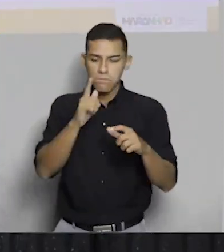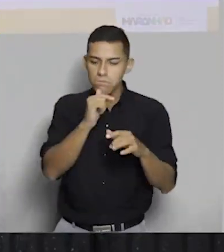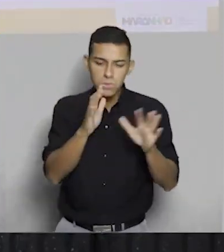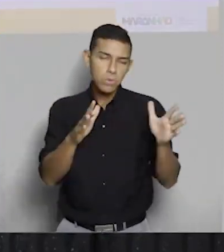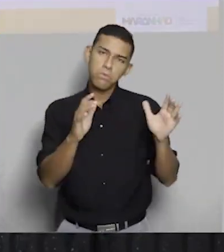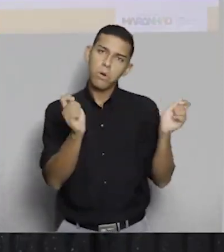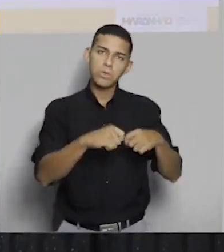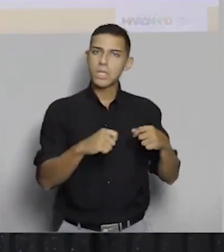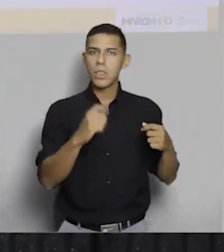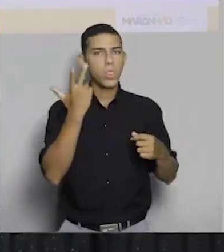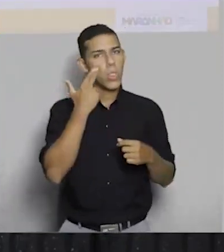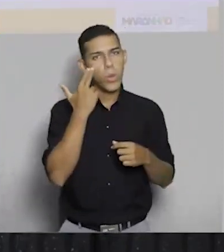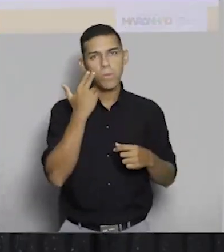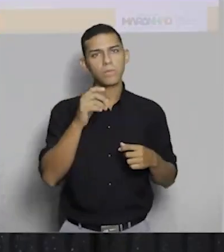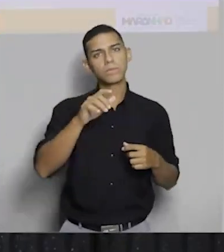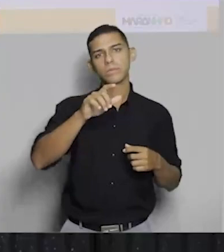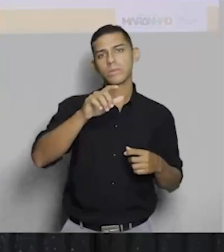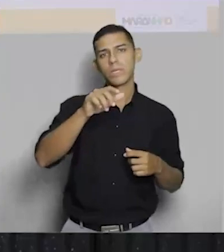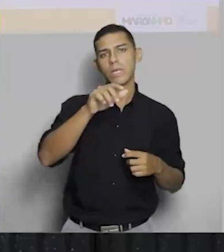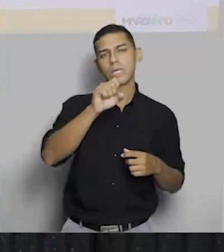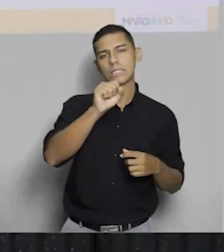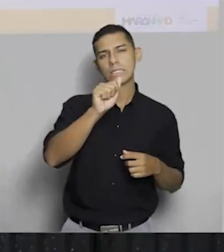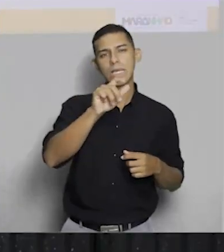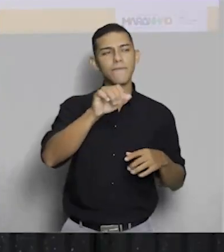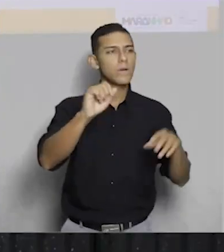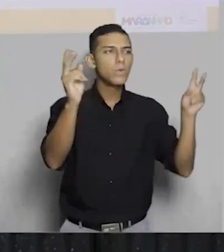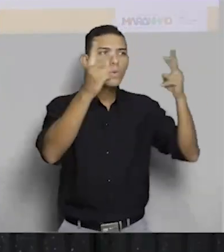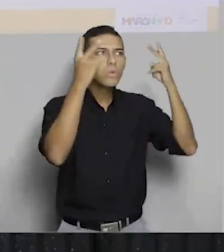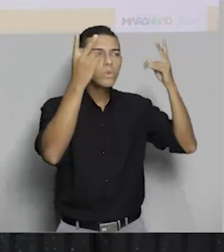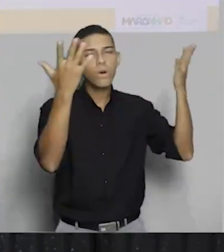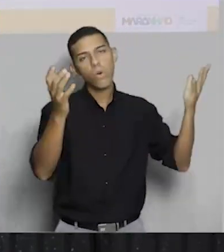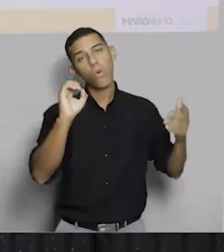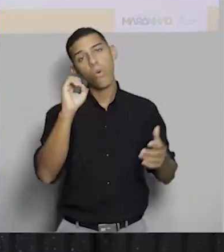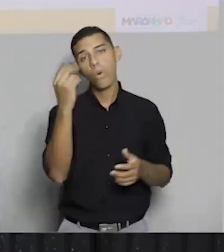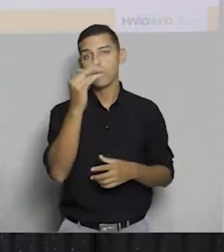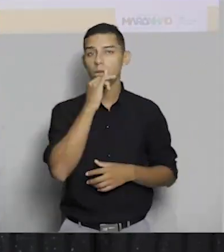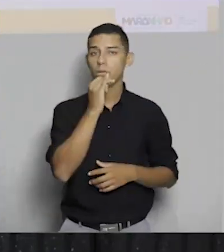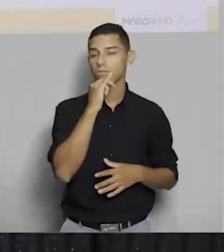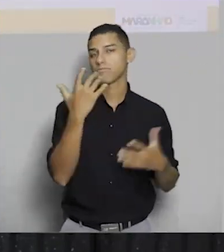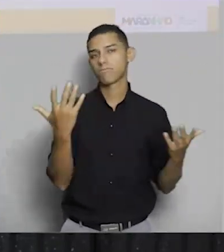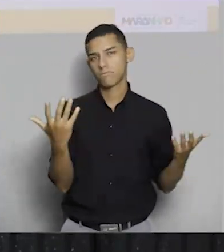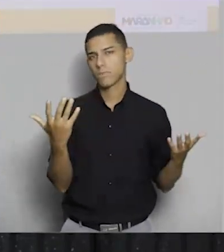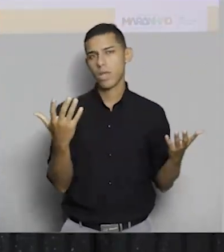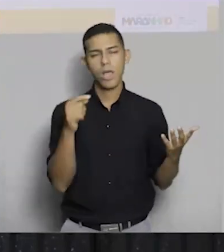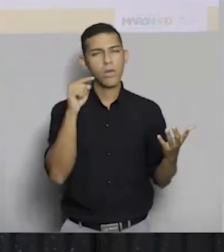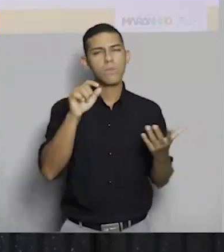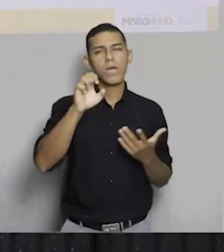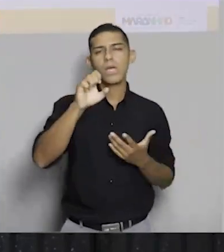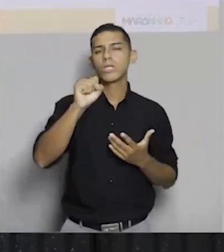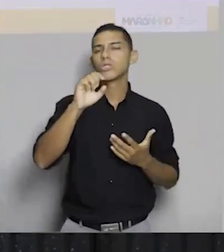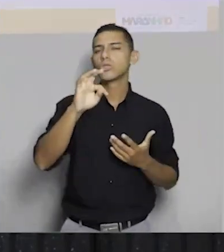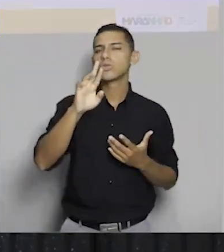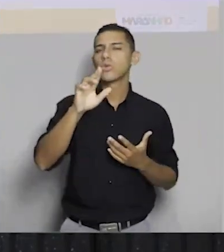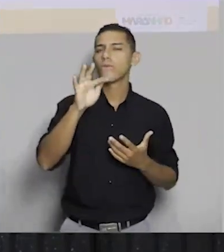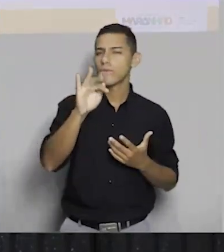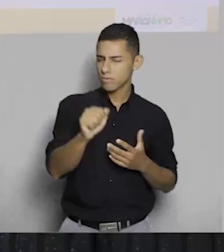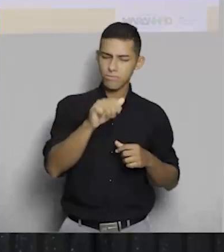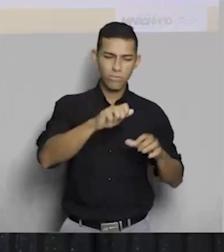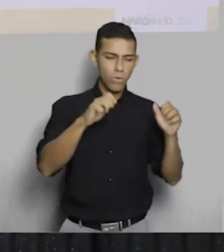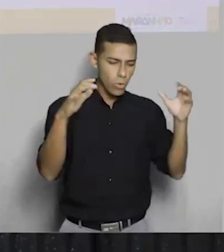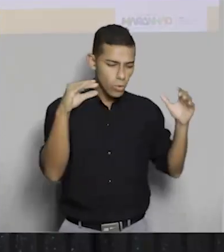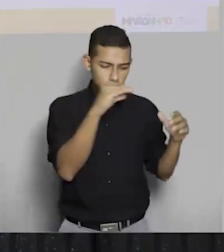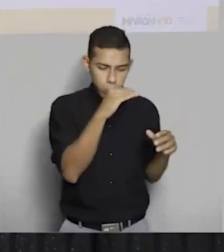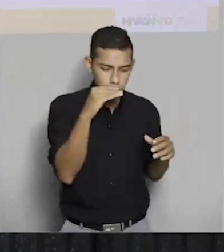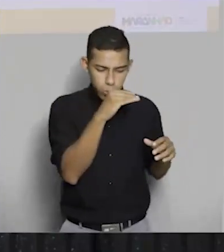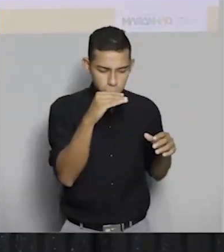pelo método natural, certo? Deixar ao ar livre, ou então colocar aí uma estufa, onde nós vamos aquecer